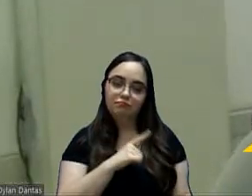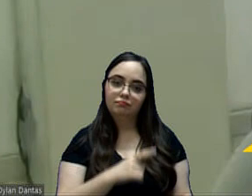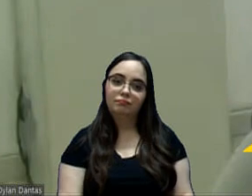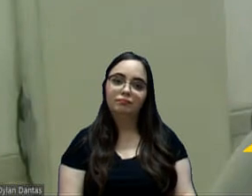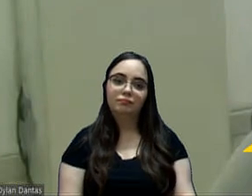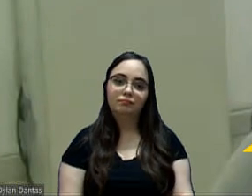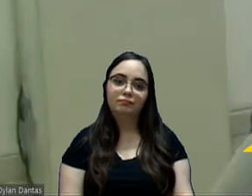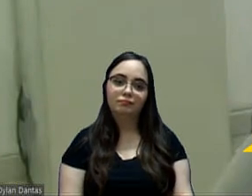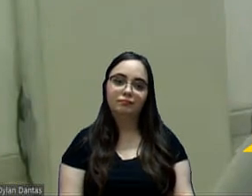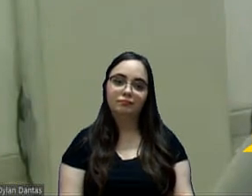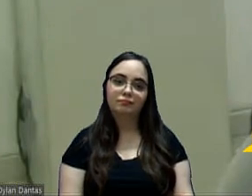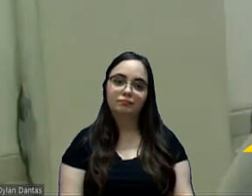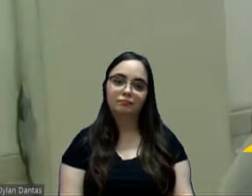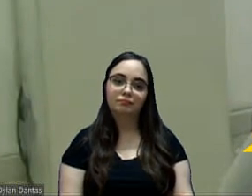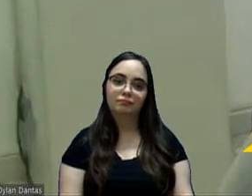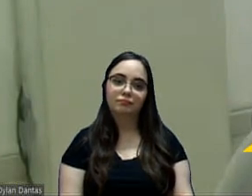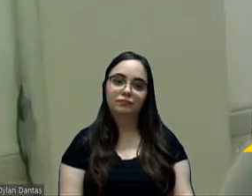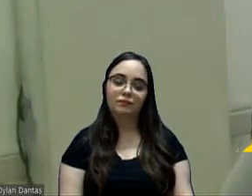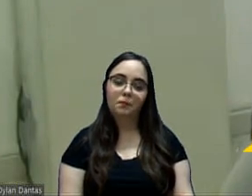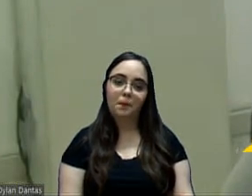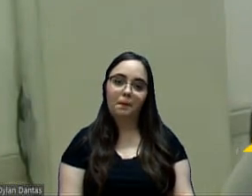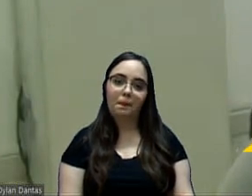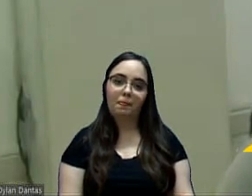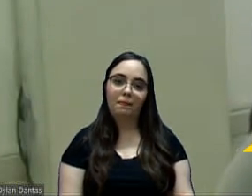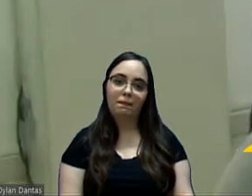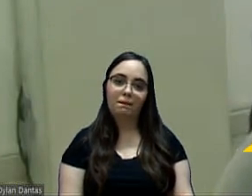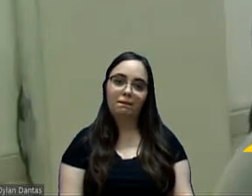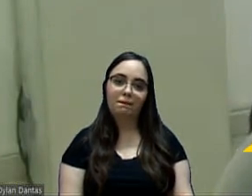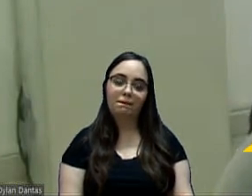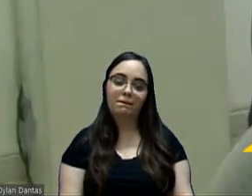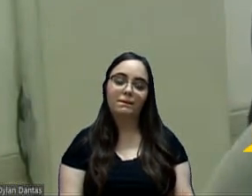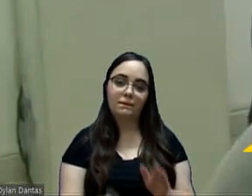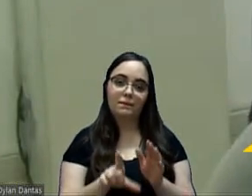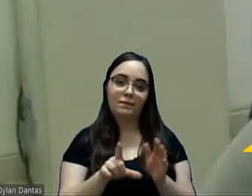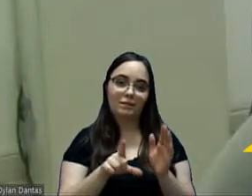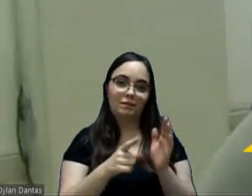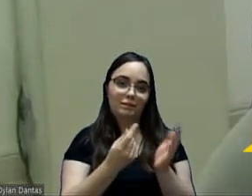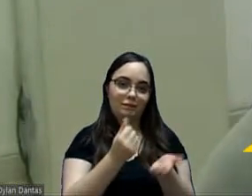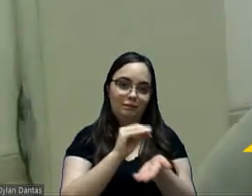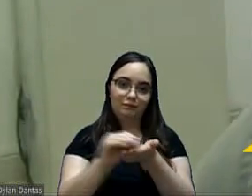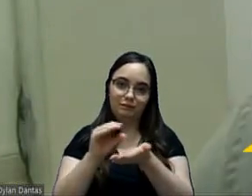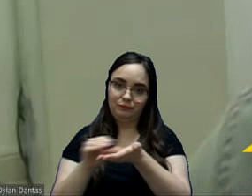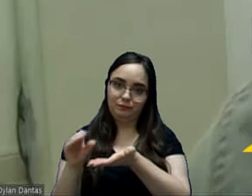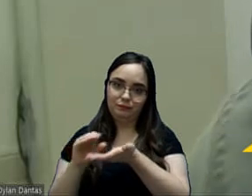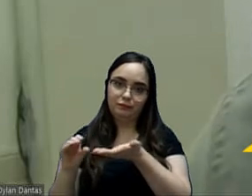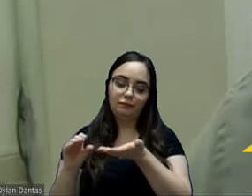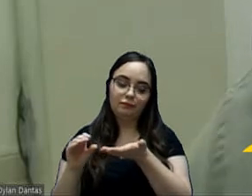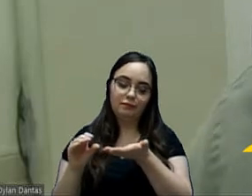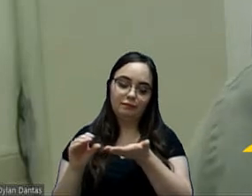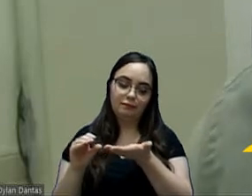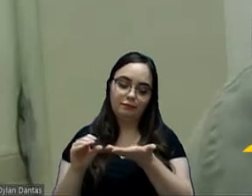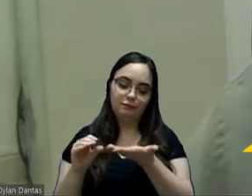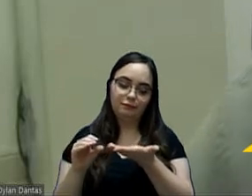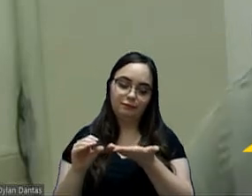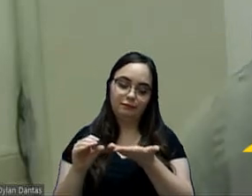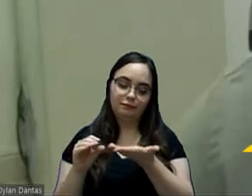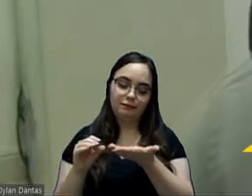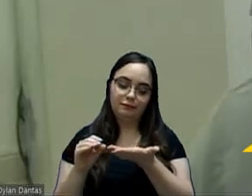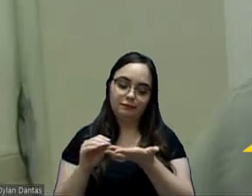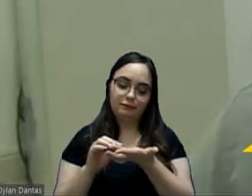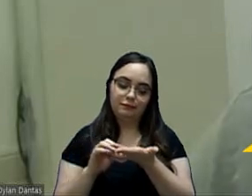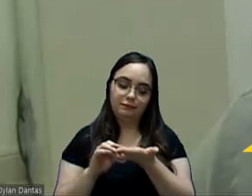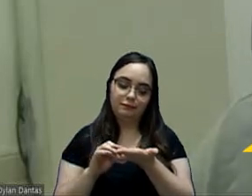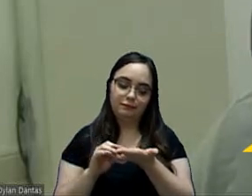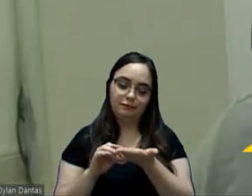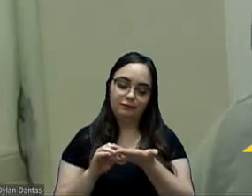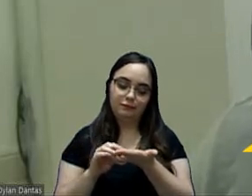vereador. Ponderar algumas questões. Sobre as emendas, é legítimo, tá? Na minha opinião,